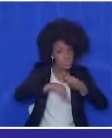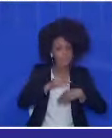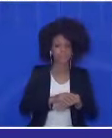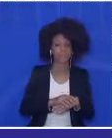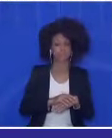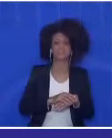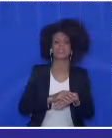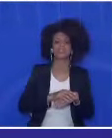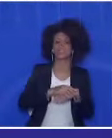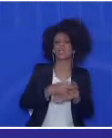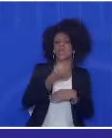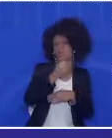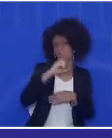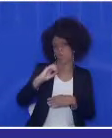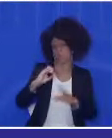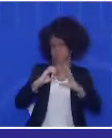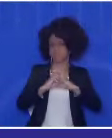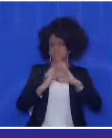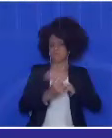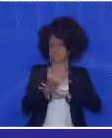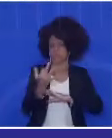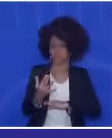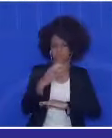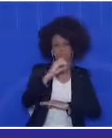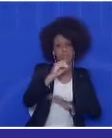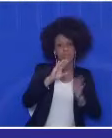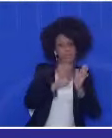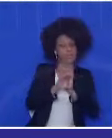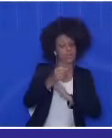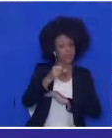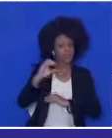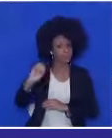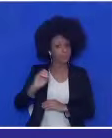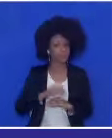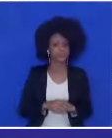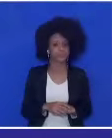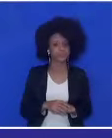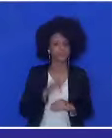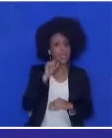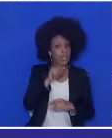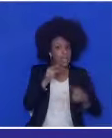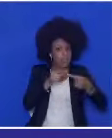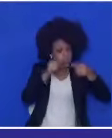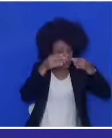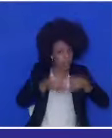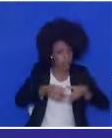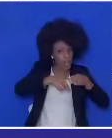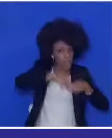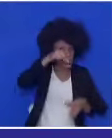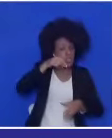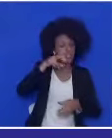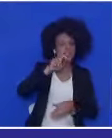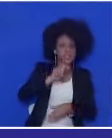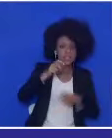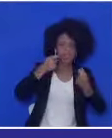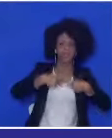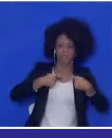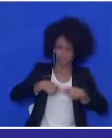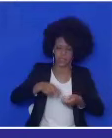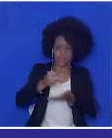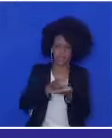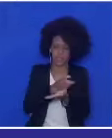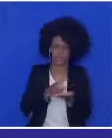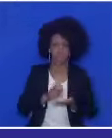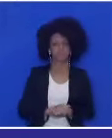o suporte está carregado com 80 bolas numeradas de 01 a 80. E deste Globo sortearemos as 5 dezenas da Quina de